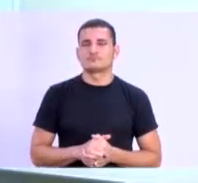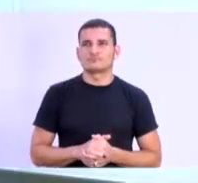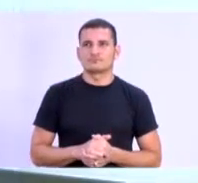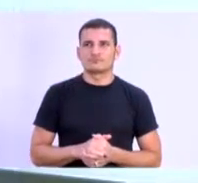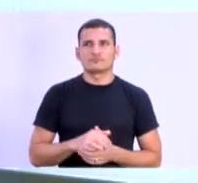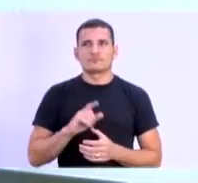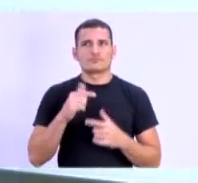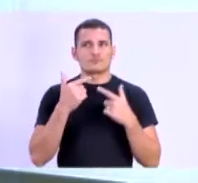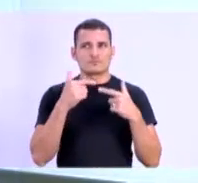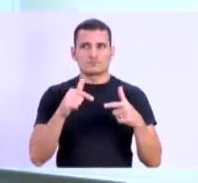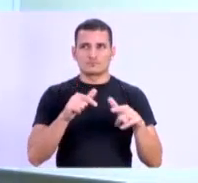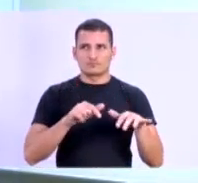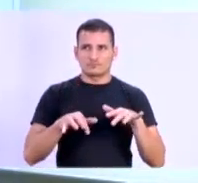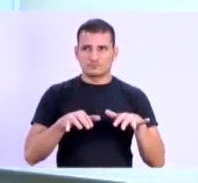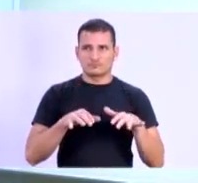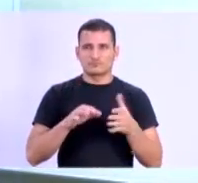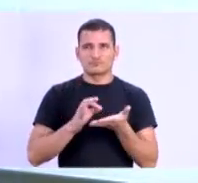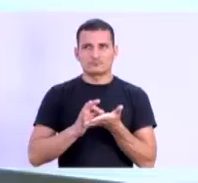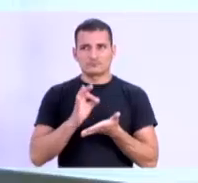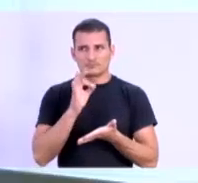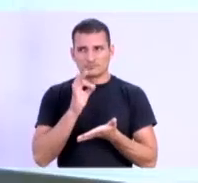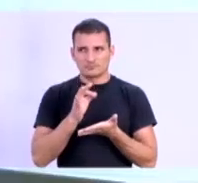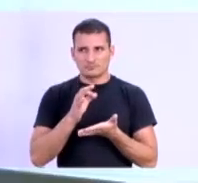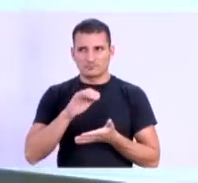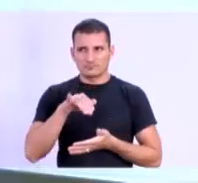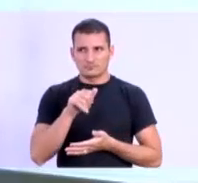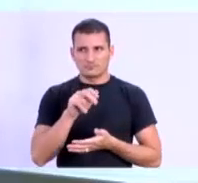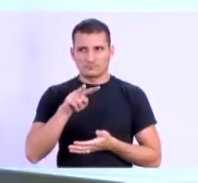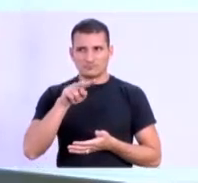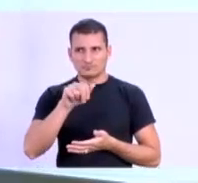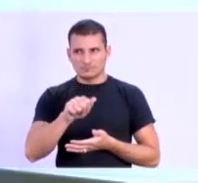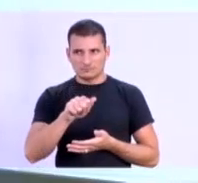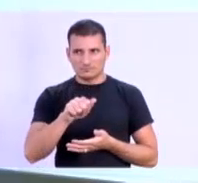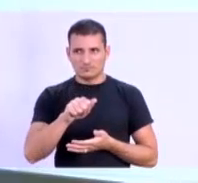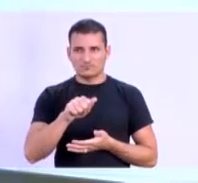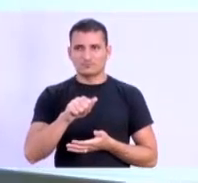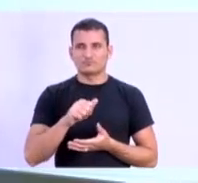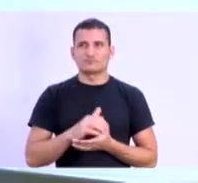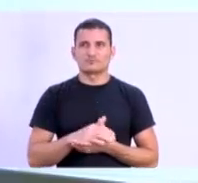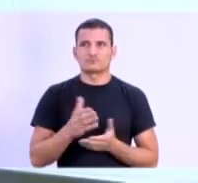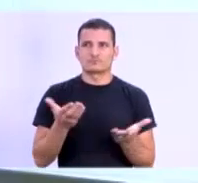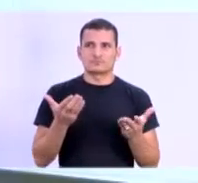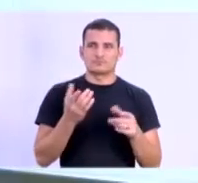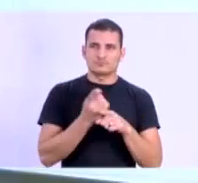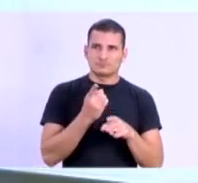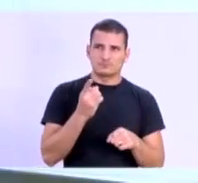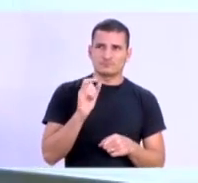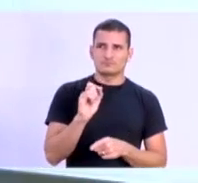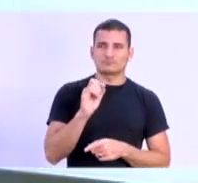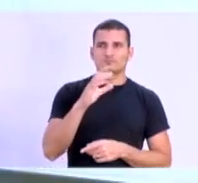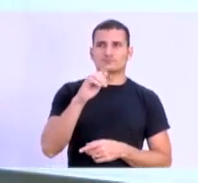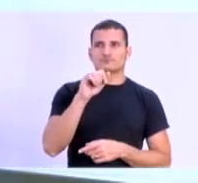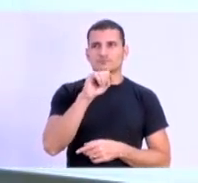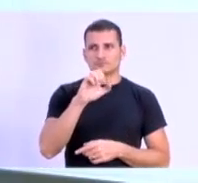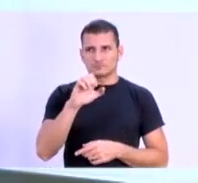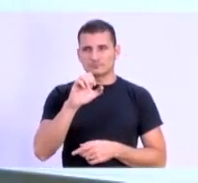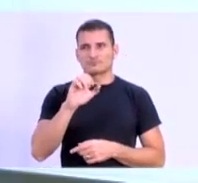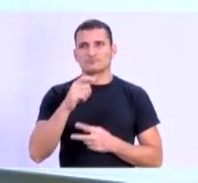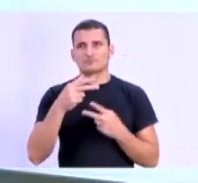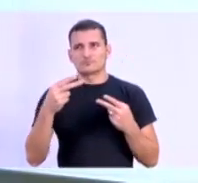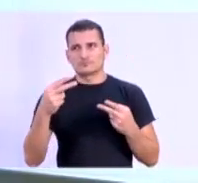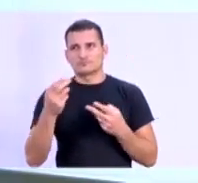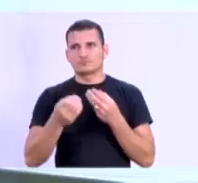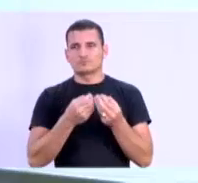linguagem de programação Java. Vamos identificar isso, que já ajuda bastante, né? A gente consegue identificar o que é classe, o que é objeto, como